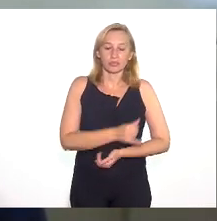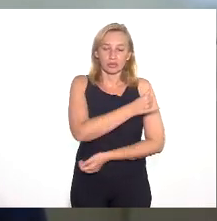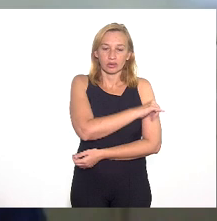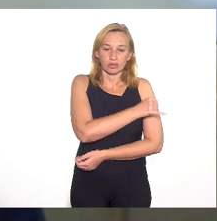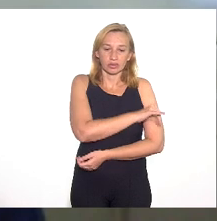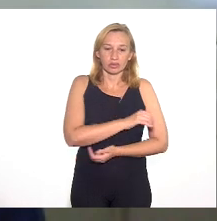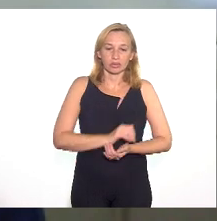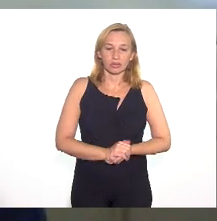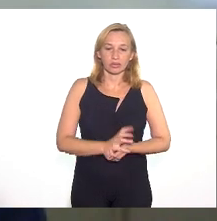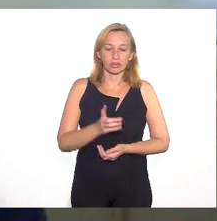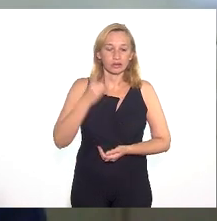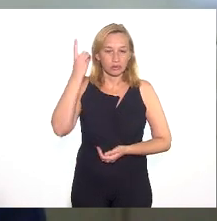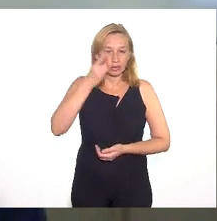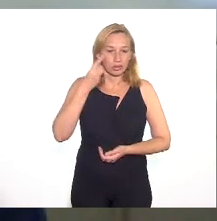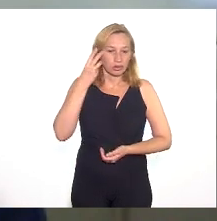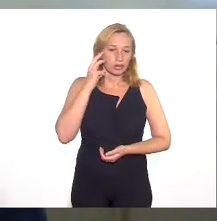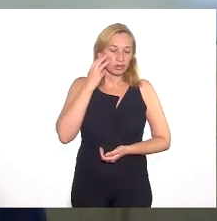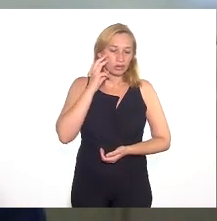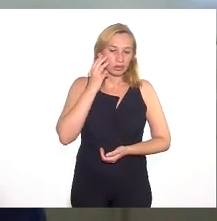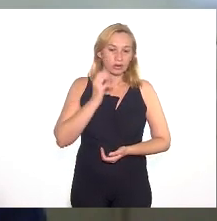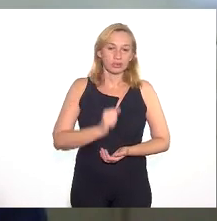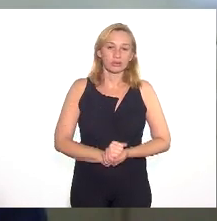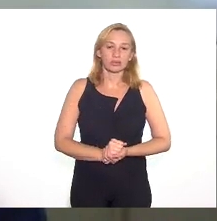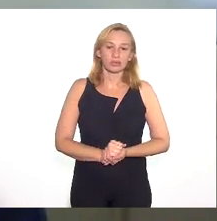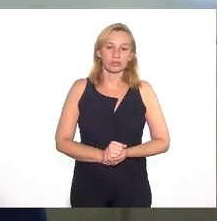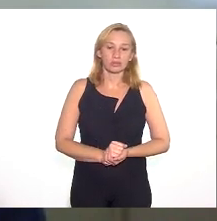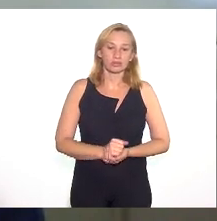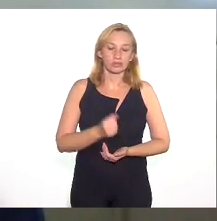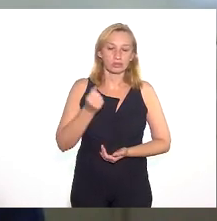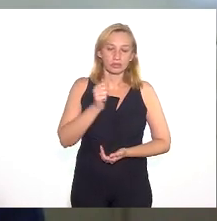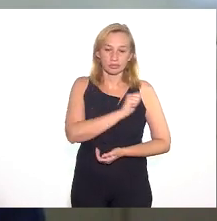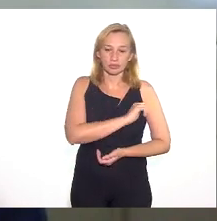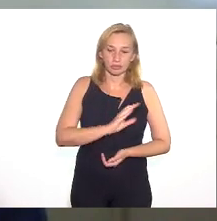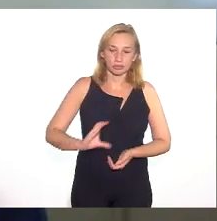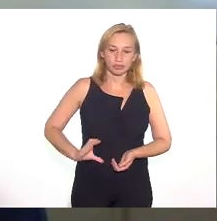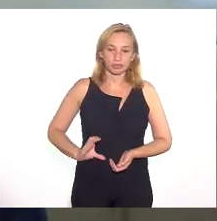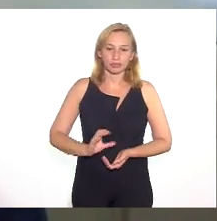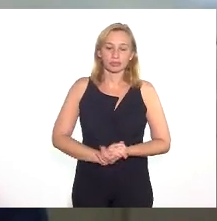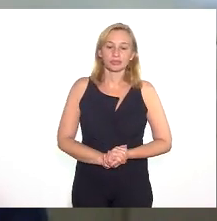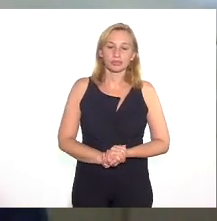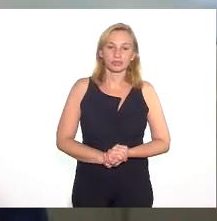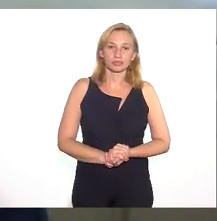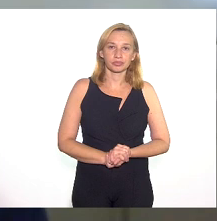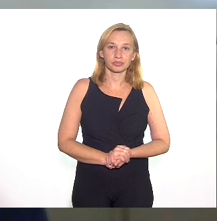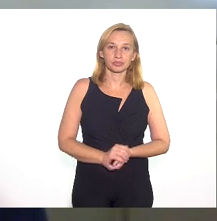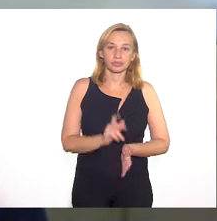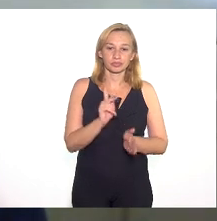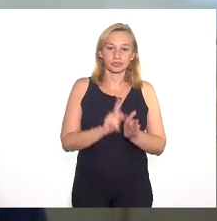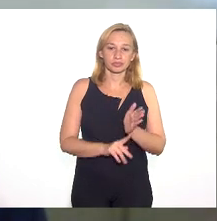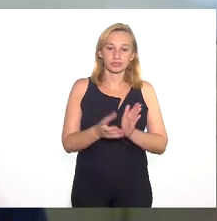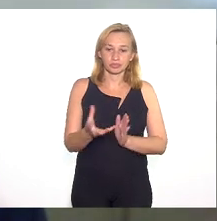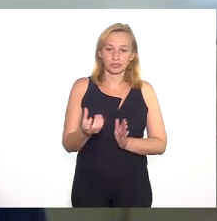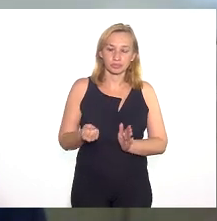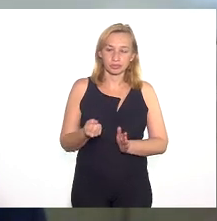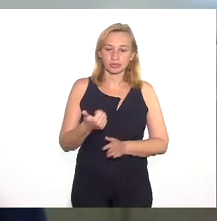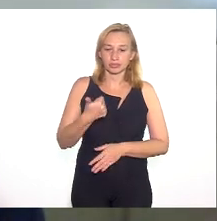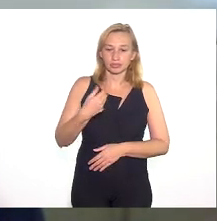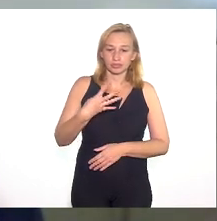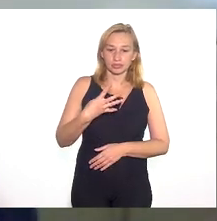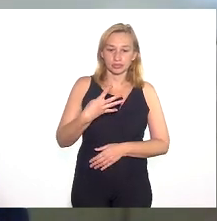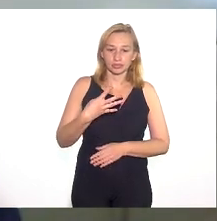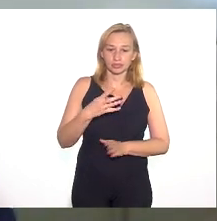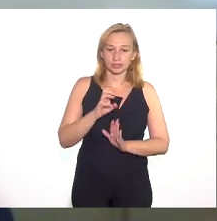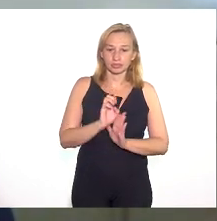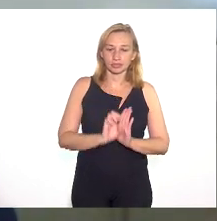Os autores, deputado Valdec Carneiro e André Siciliano. O projeto recebeu 14